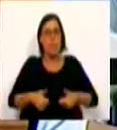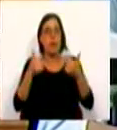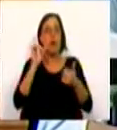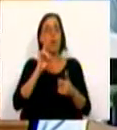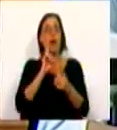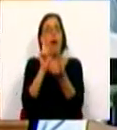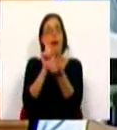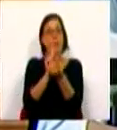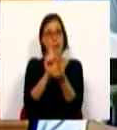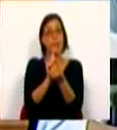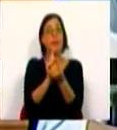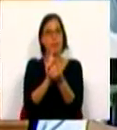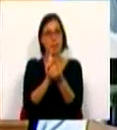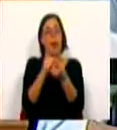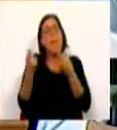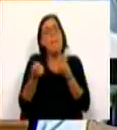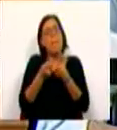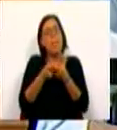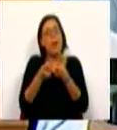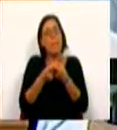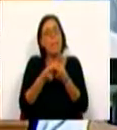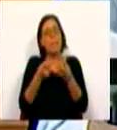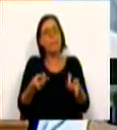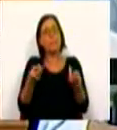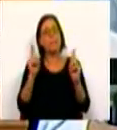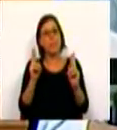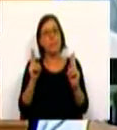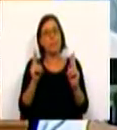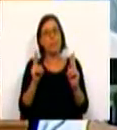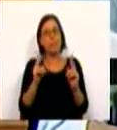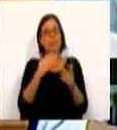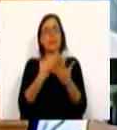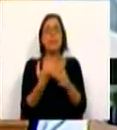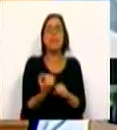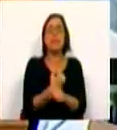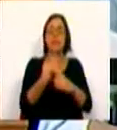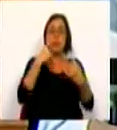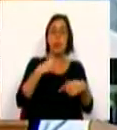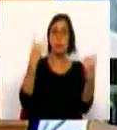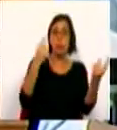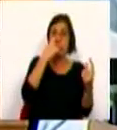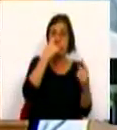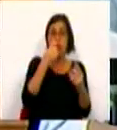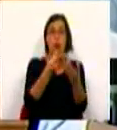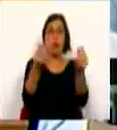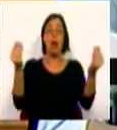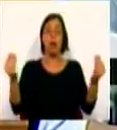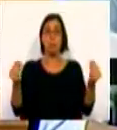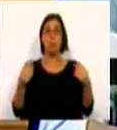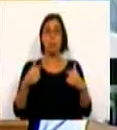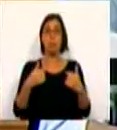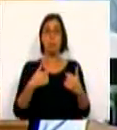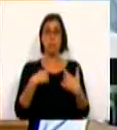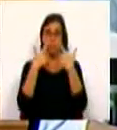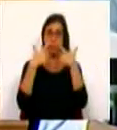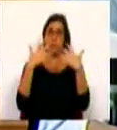do atendimento, a proximidade e a disponibilidade da prestação de serviços públicos, que tantas vezes é o rosto